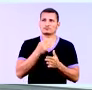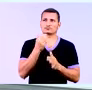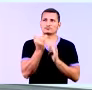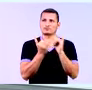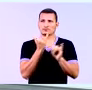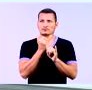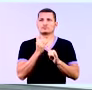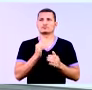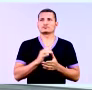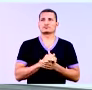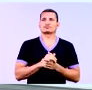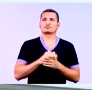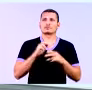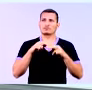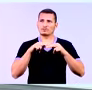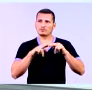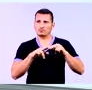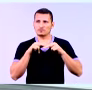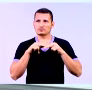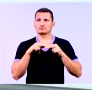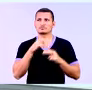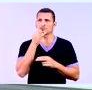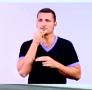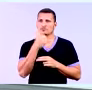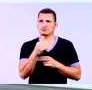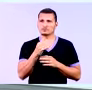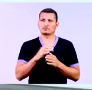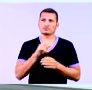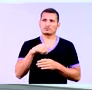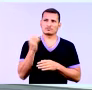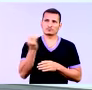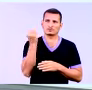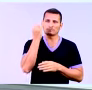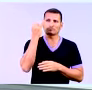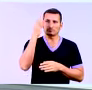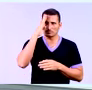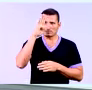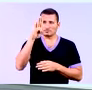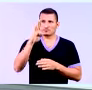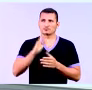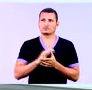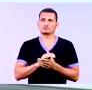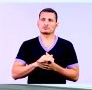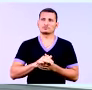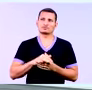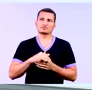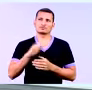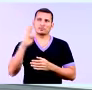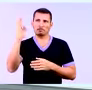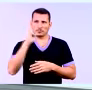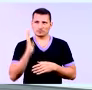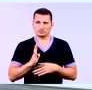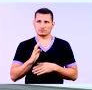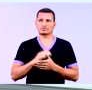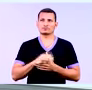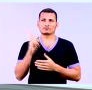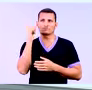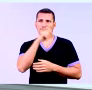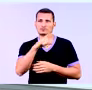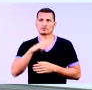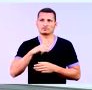internet, de comércio eletrônico. É muito importante isso, né? Principalmente, pessoal, no nosso país, com as dificuldades de infraestrutura que